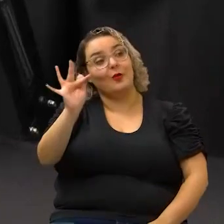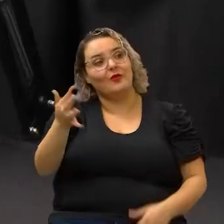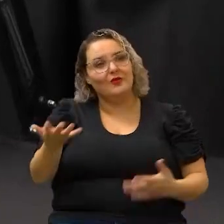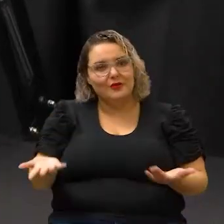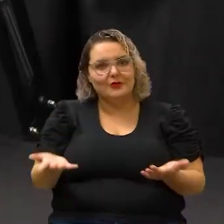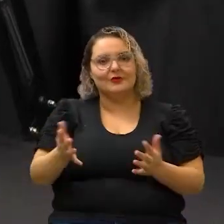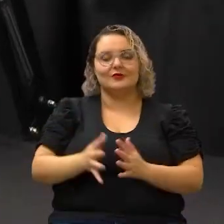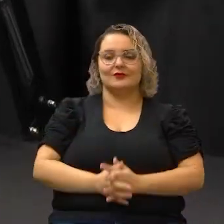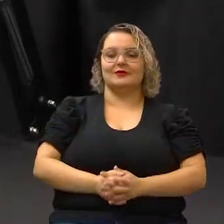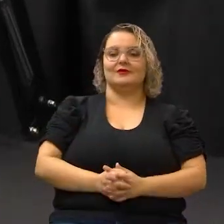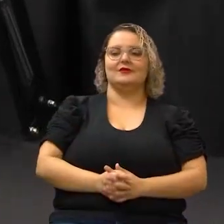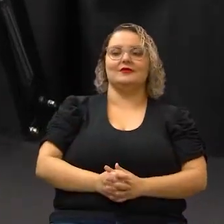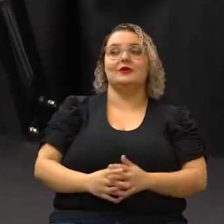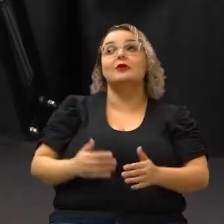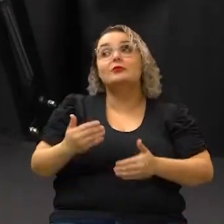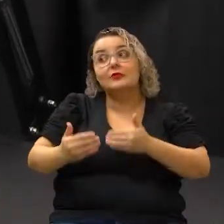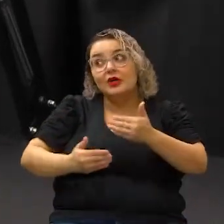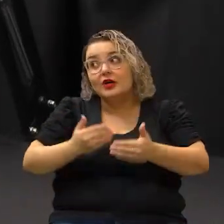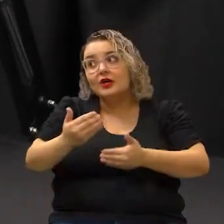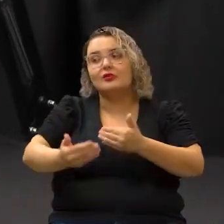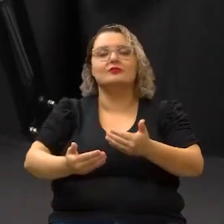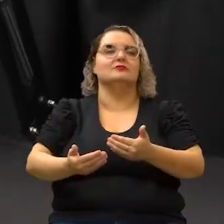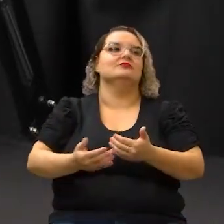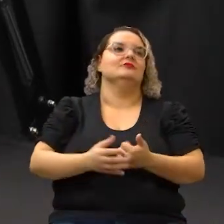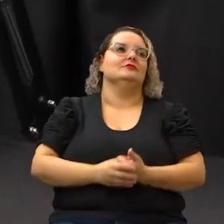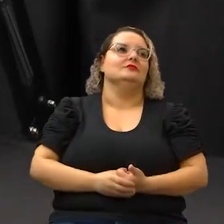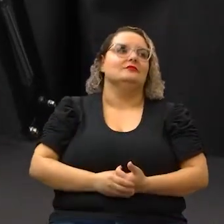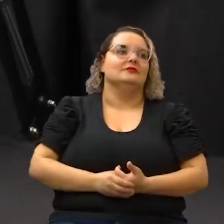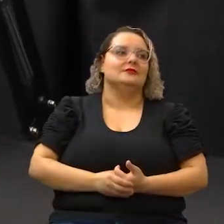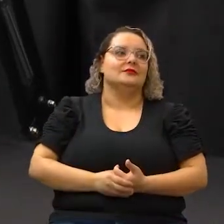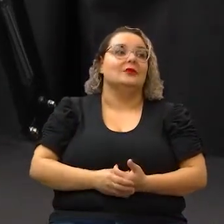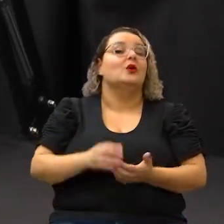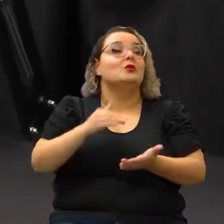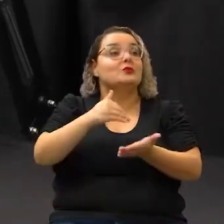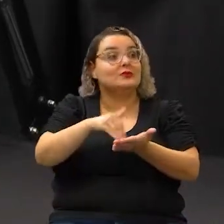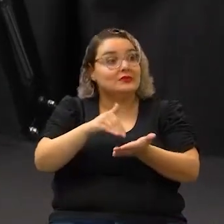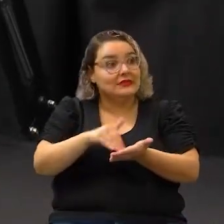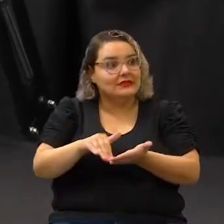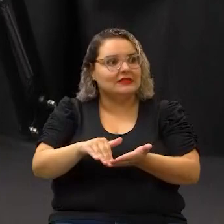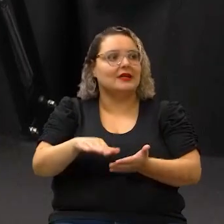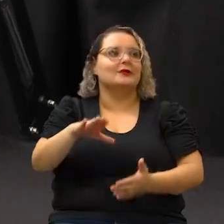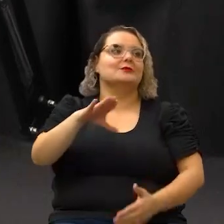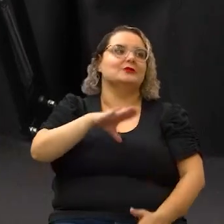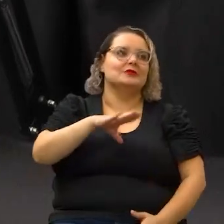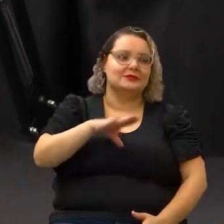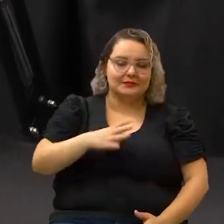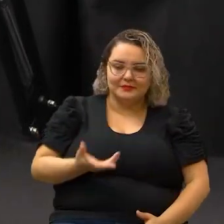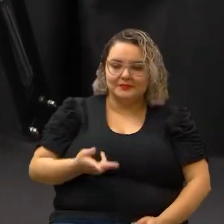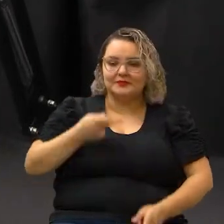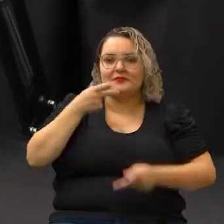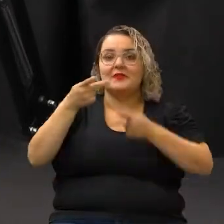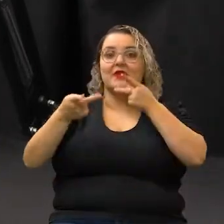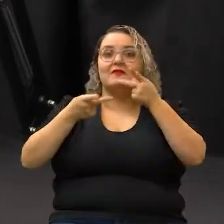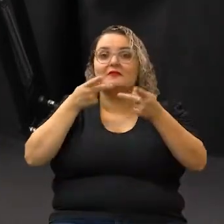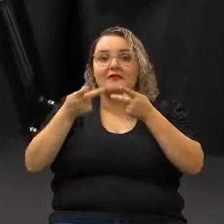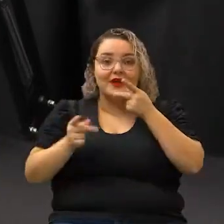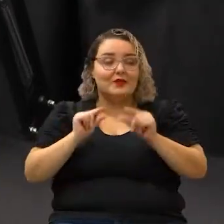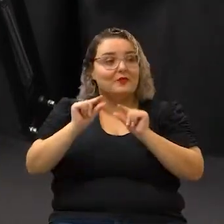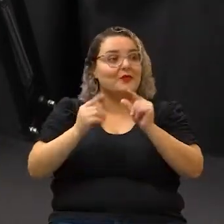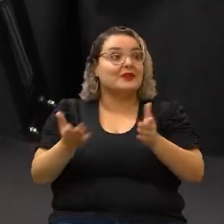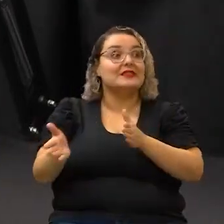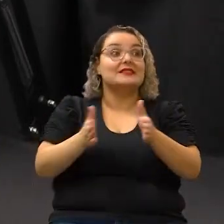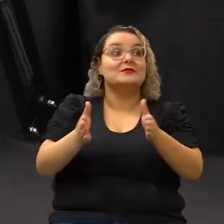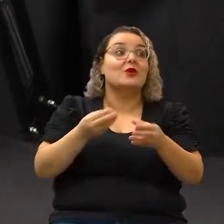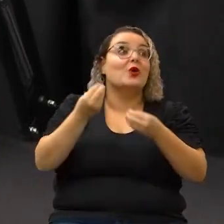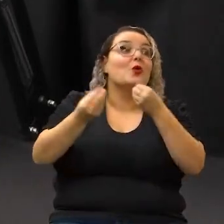gente não sabe o futuro, e passa aí para ser, né, um secretário municipal. Fala um pouquinho